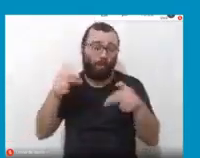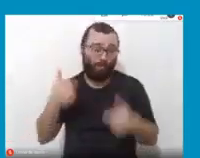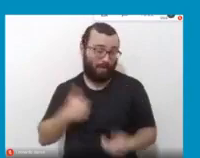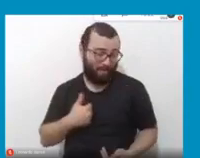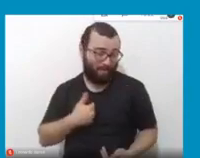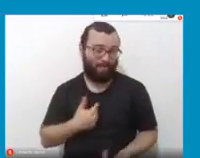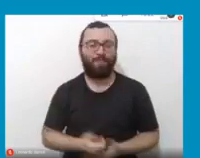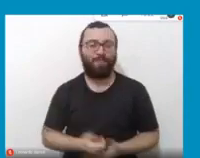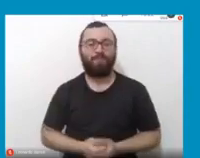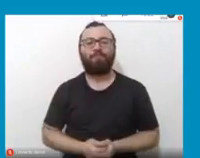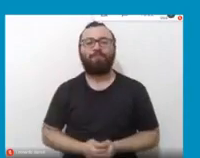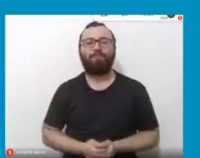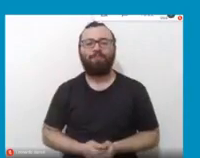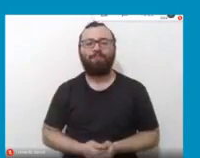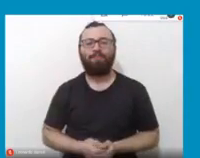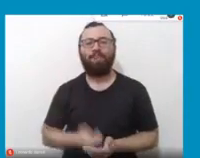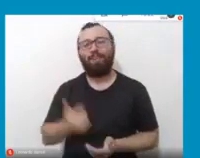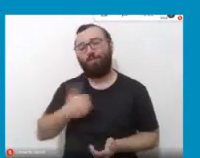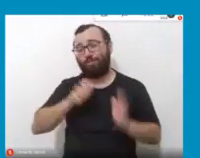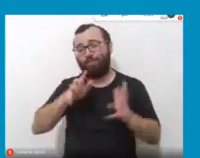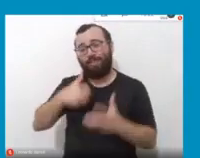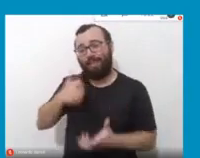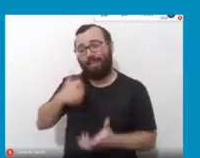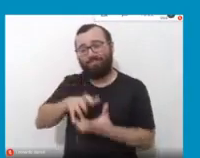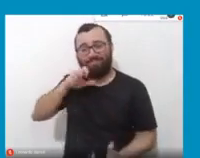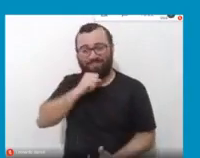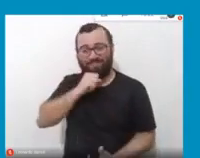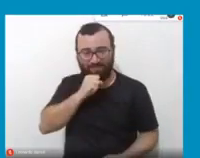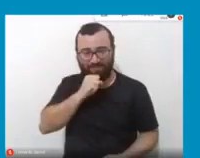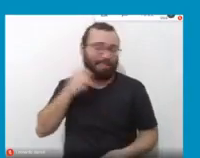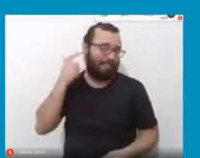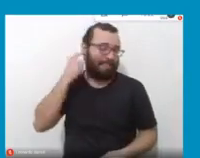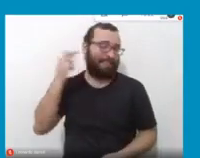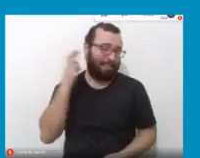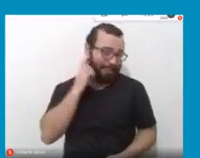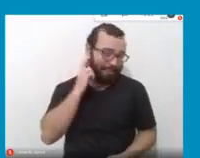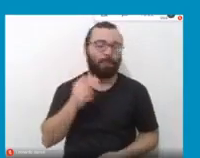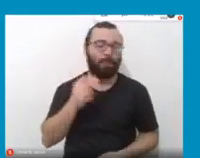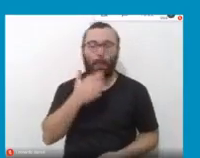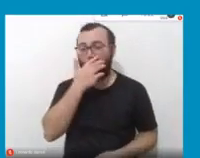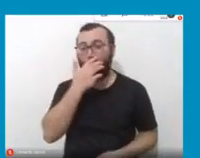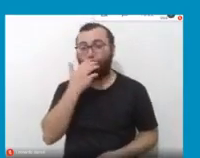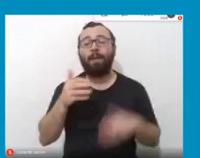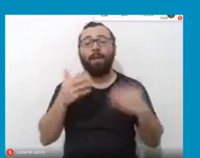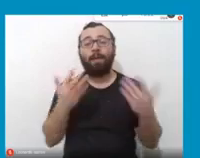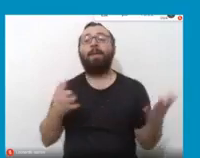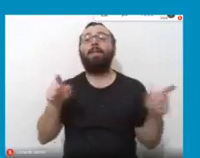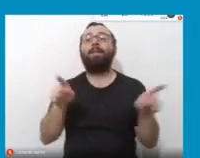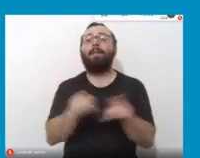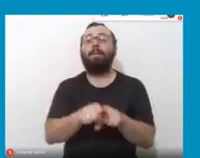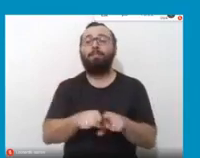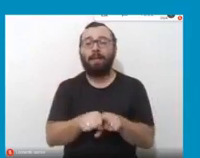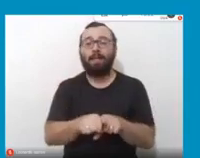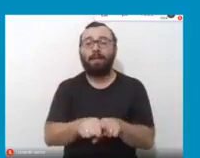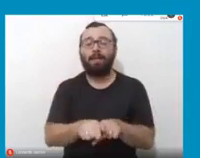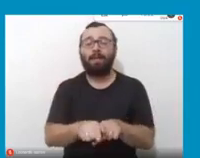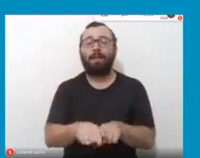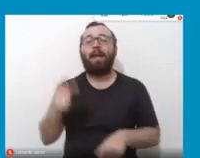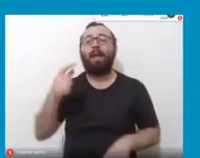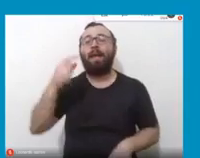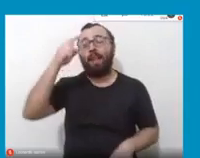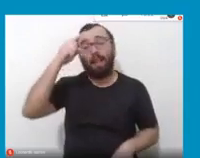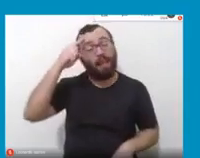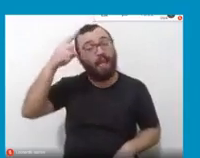já, para ir pela idade, dificuldades auditivas, tá? E também lembrar aqui